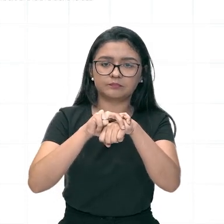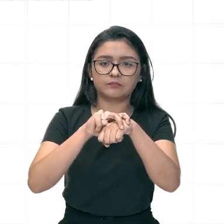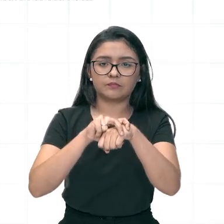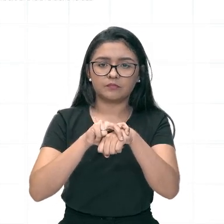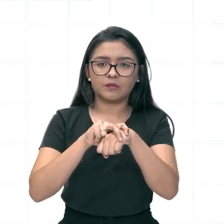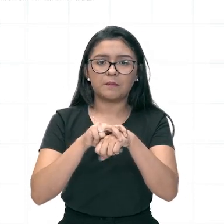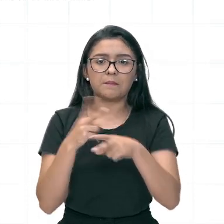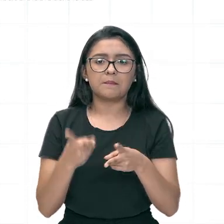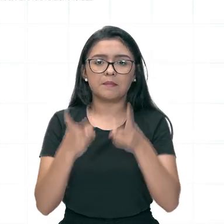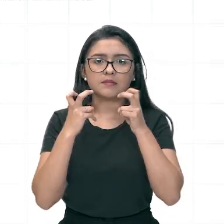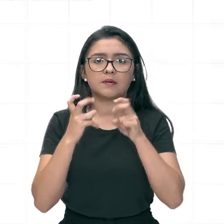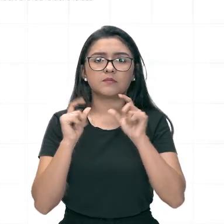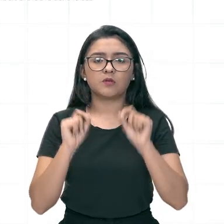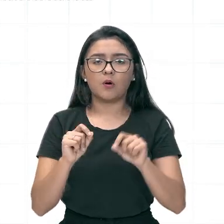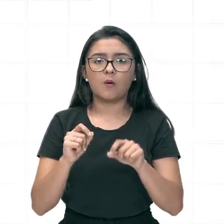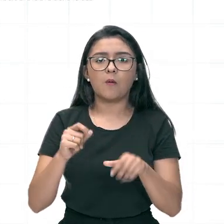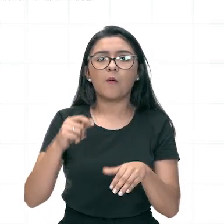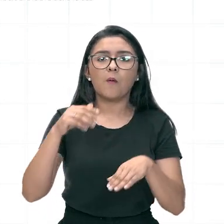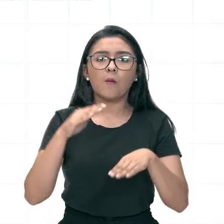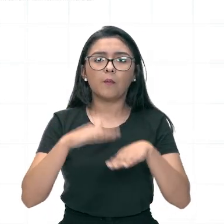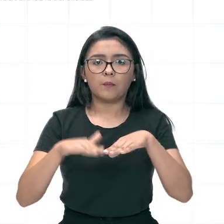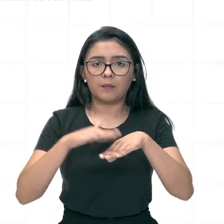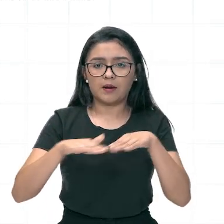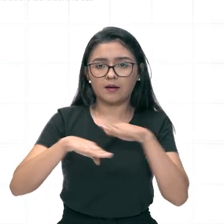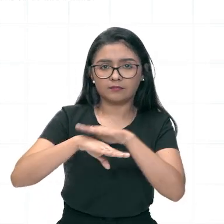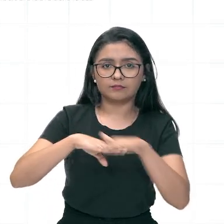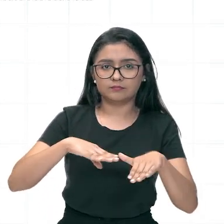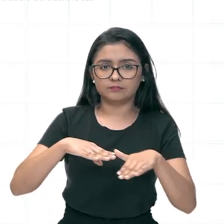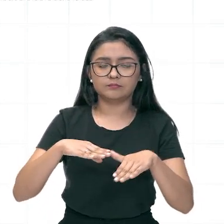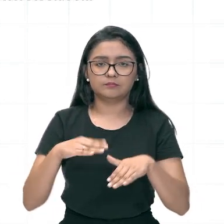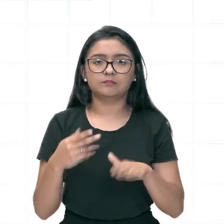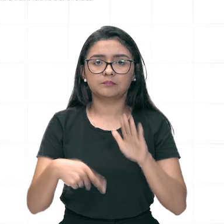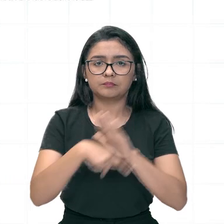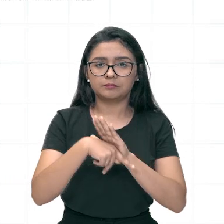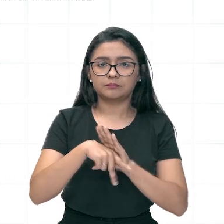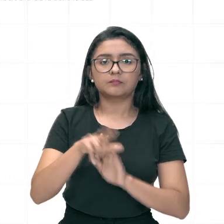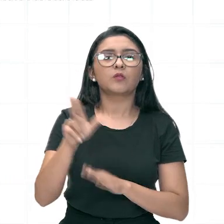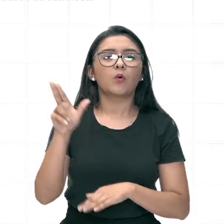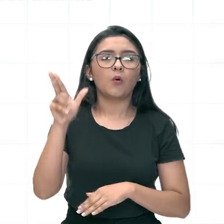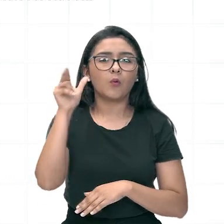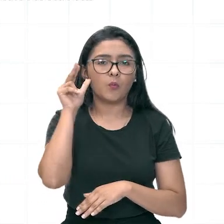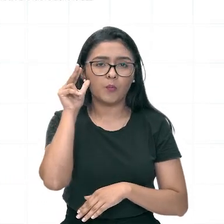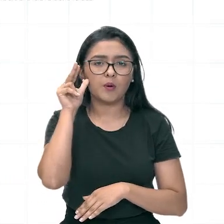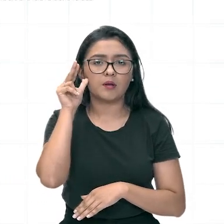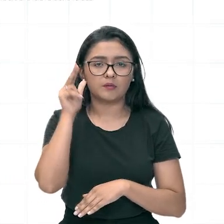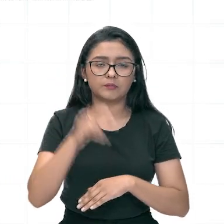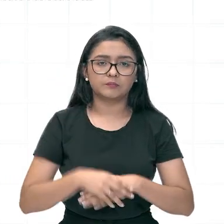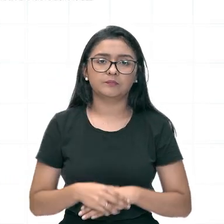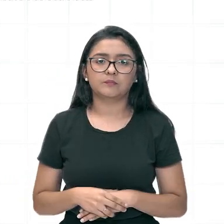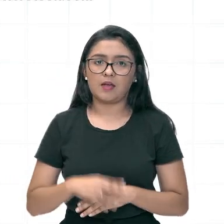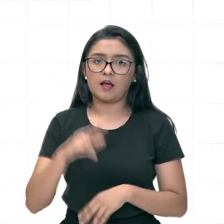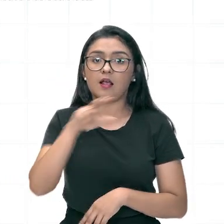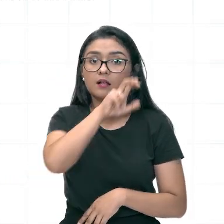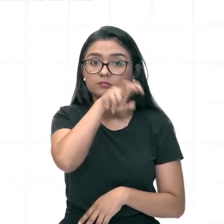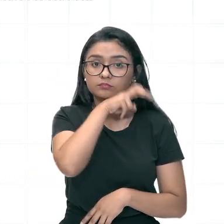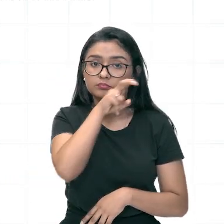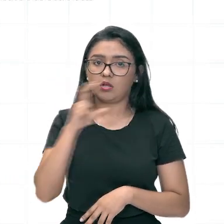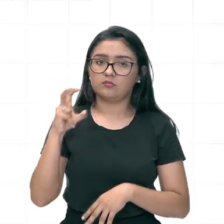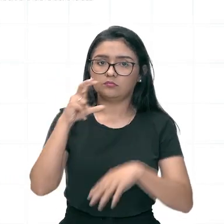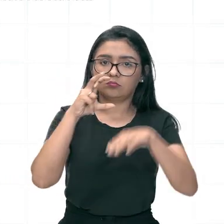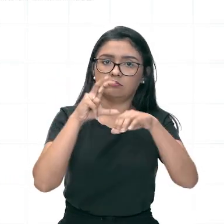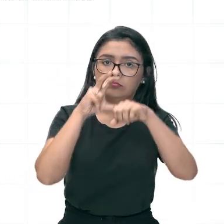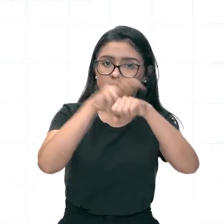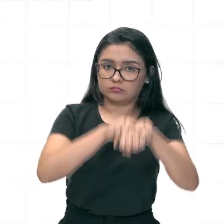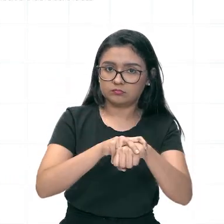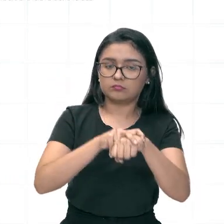as patas, né, traseiras desse animal ali estão para fora. Então, uma parte do corpo desse animal ela já está no interior do corpo da cobra. E